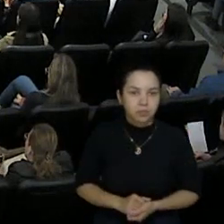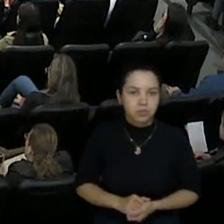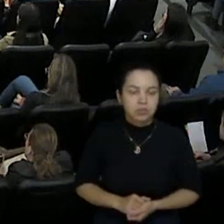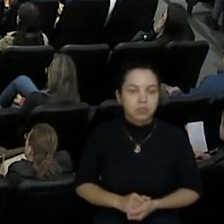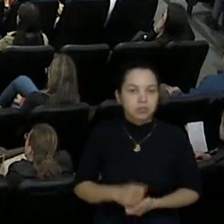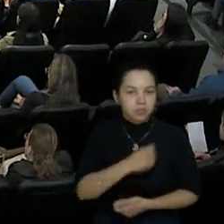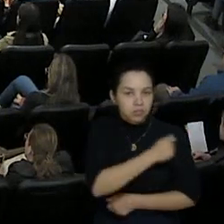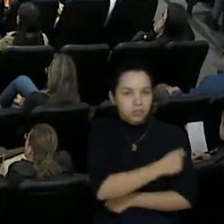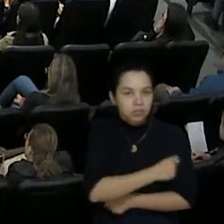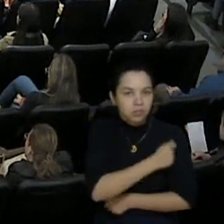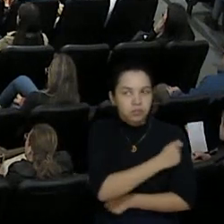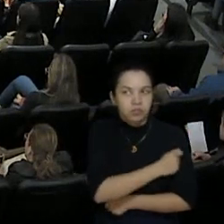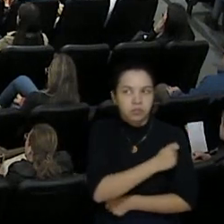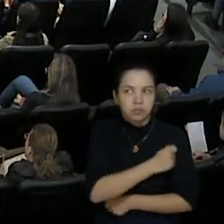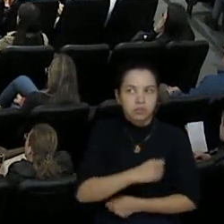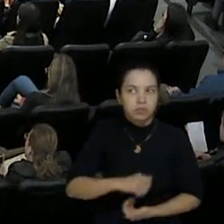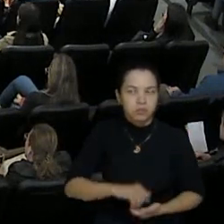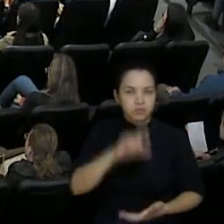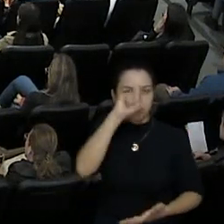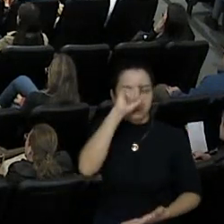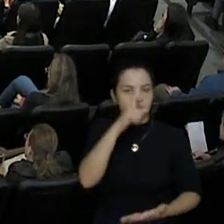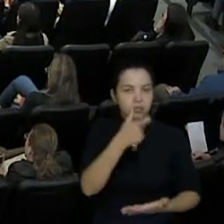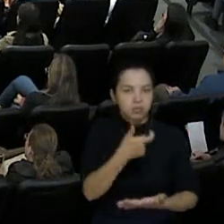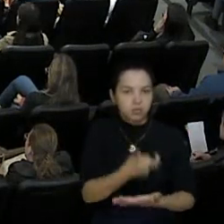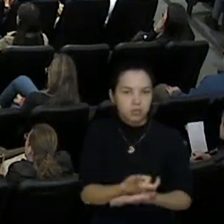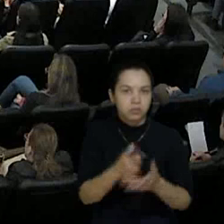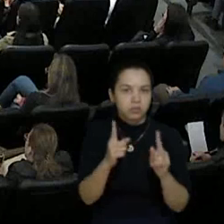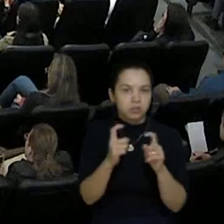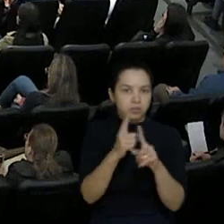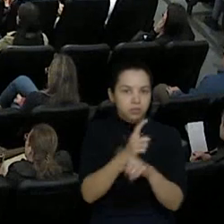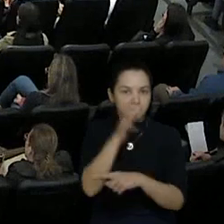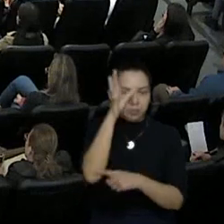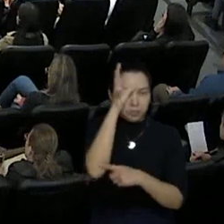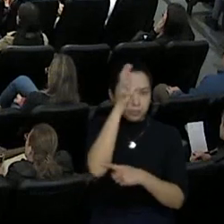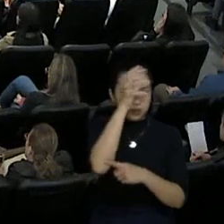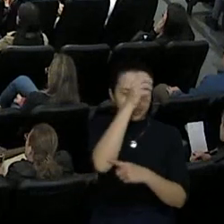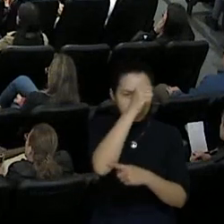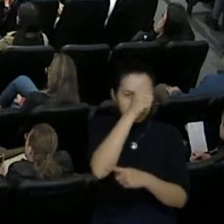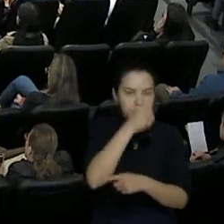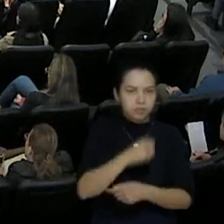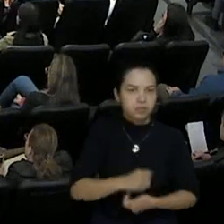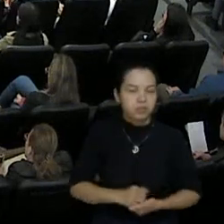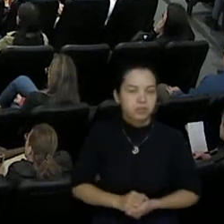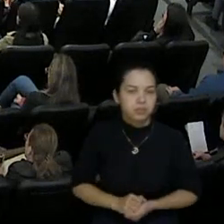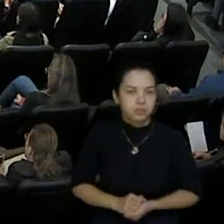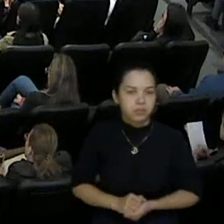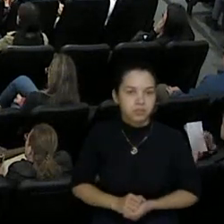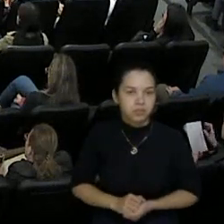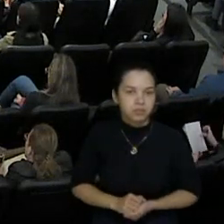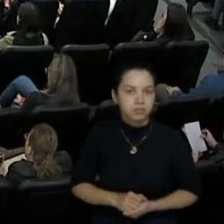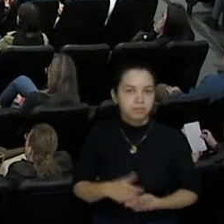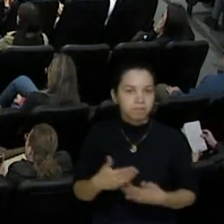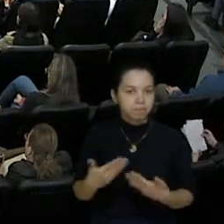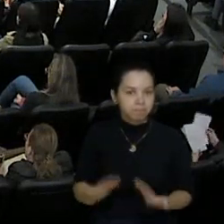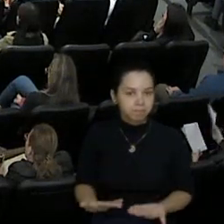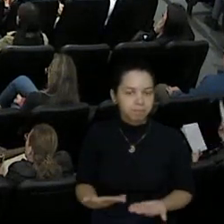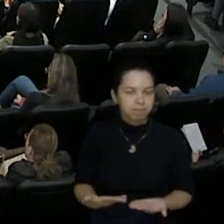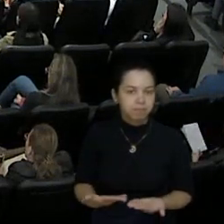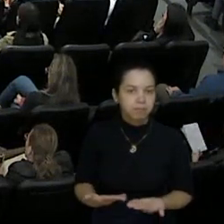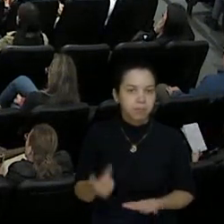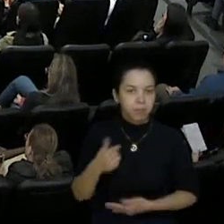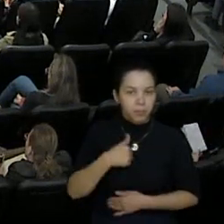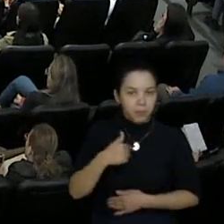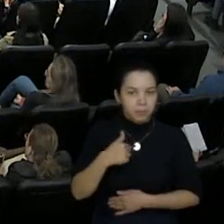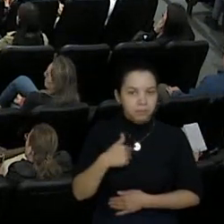estudantes com dislexia e com dificuldade de aprendizagem né bem eu venho lá da cidade